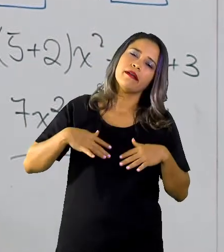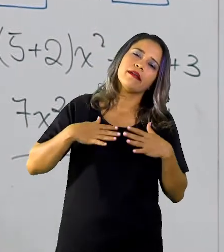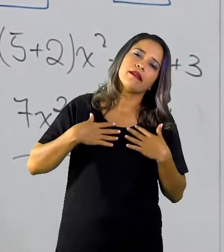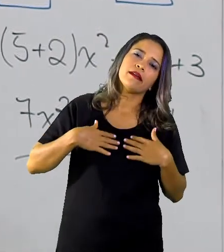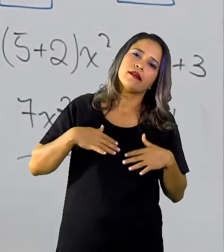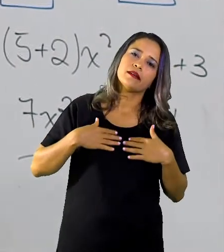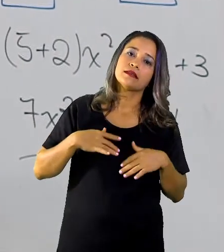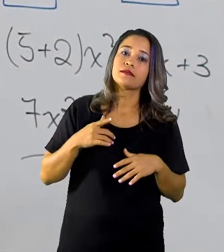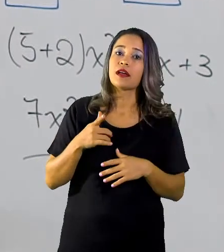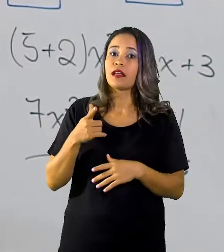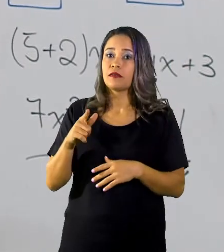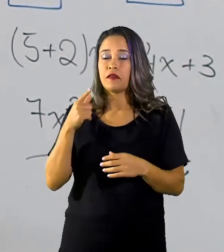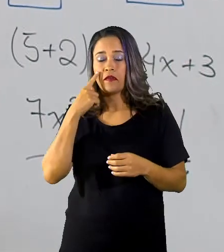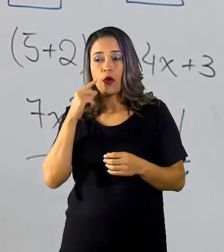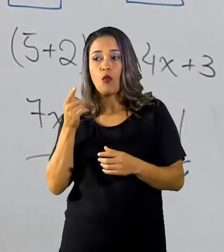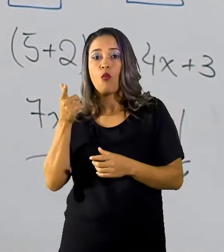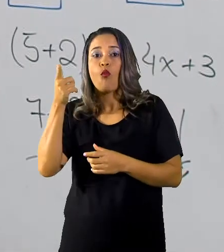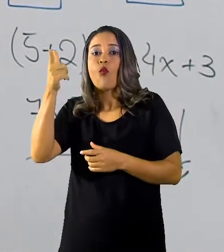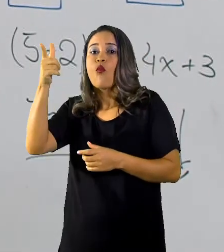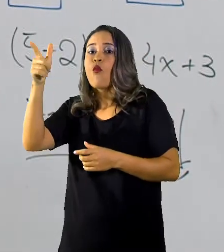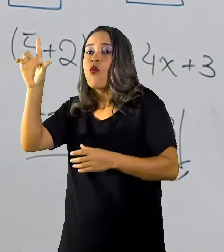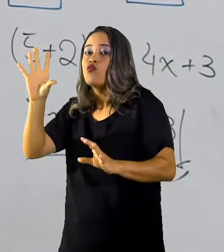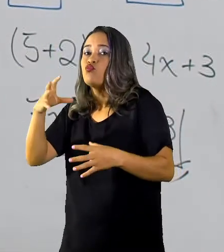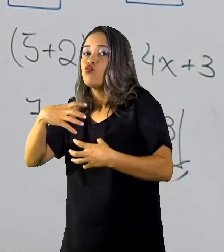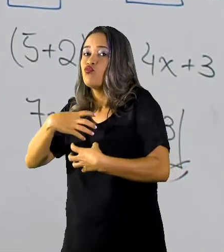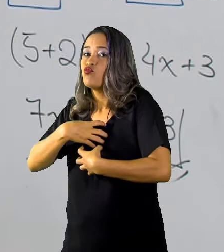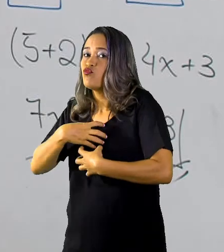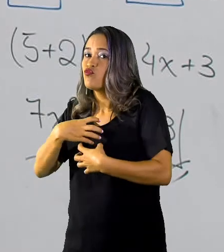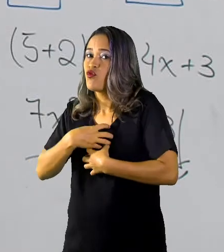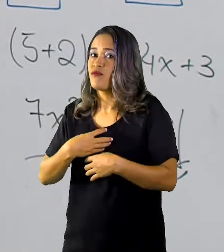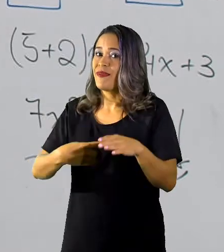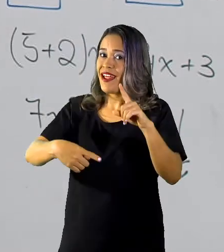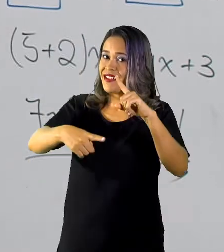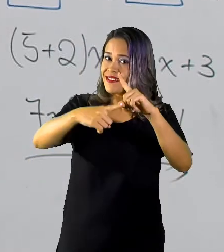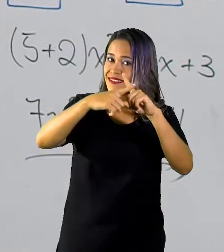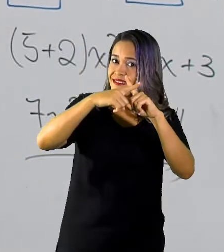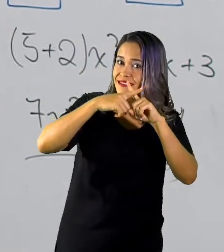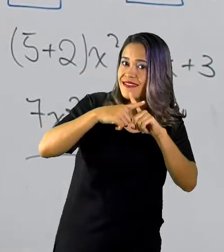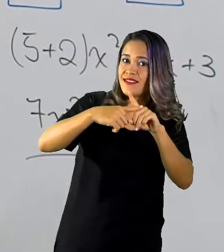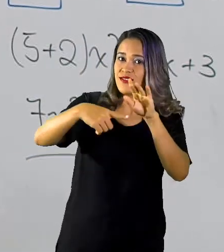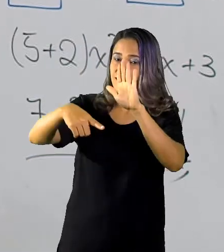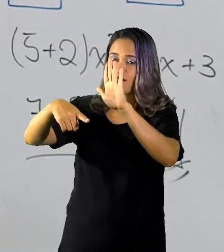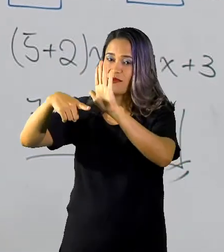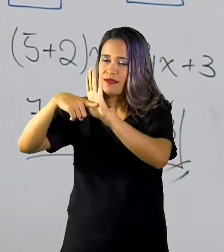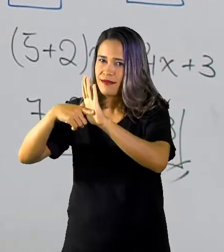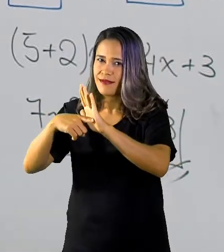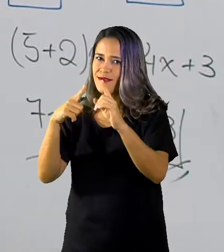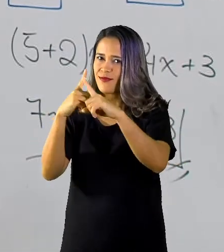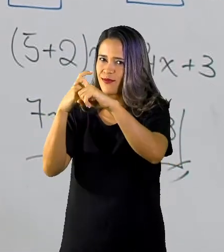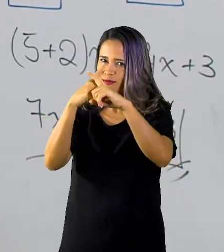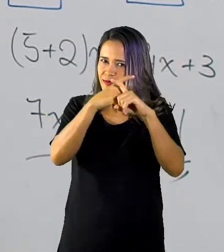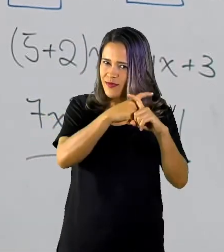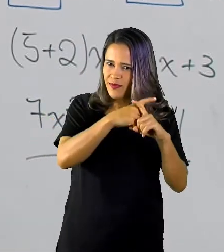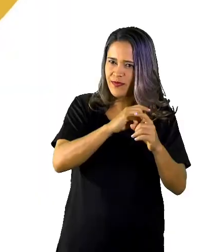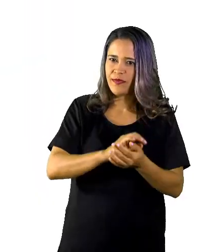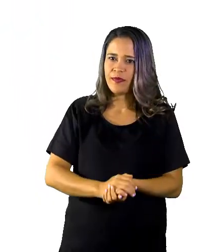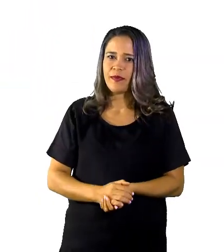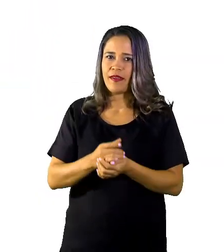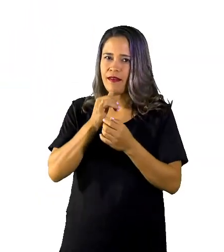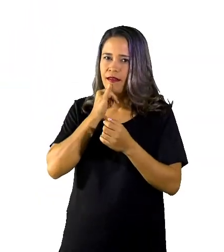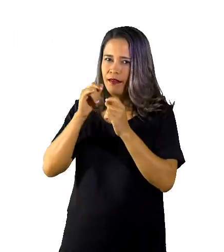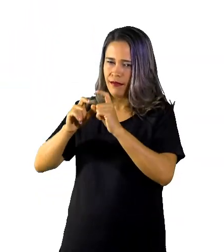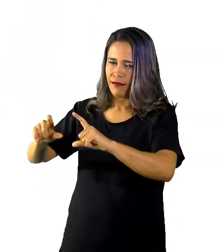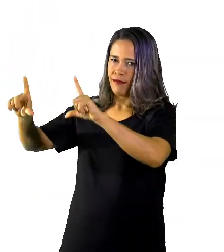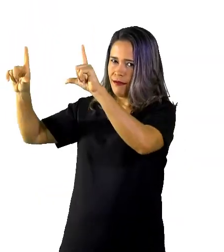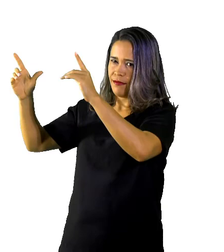uma outra perspectiva para a adição e a subtração de polinômios. Nós vamos agora para a nossa tela porque o exemplo diz o